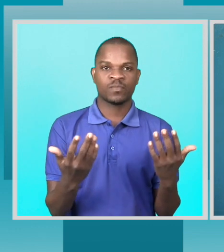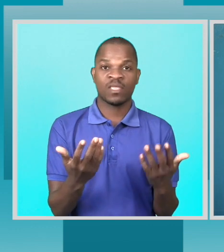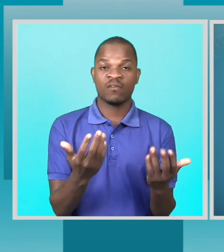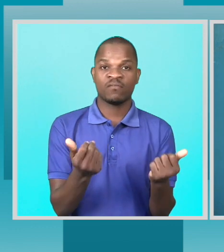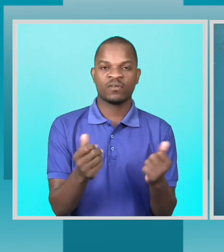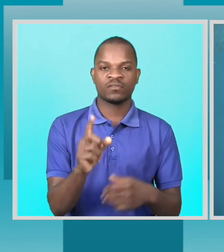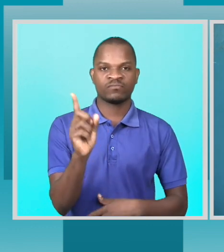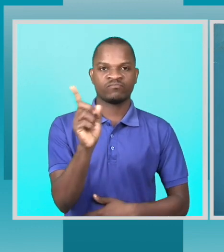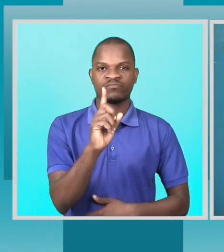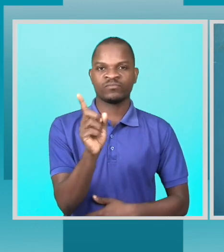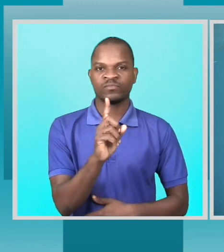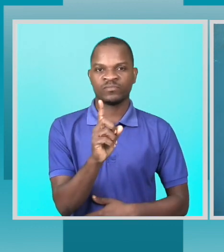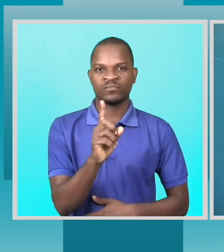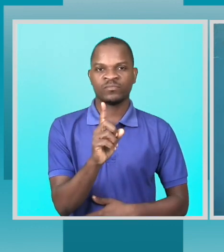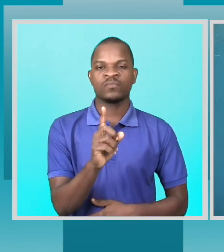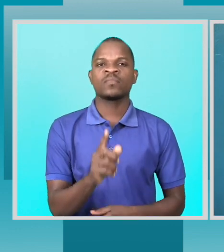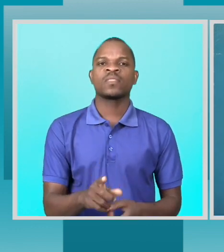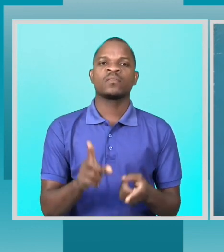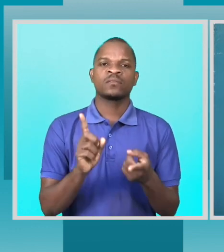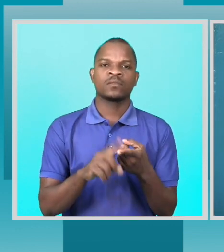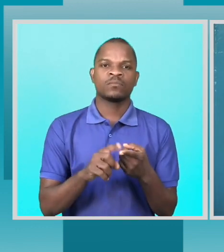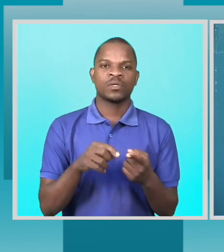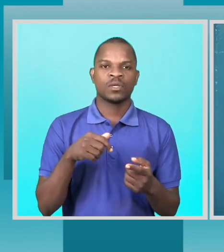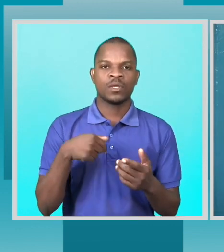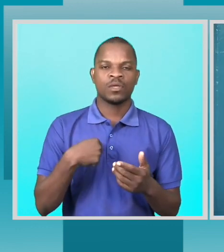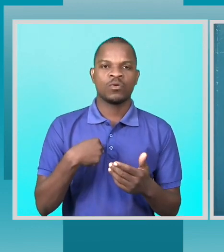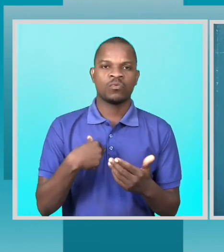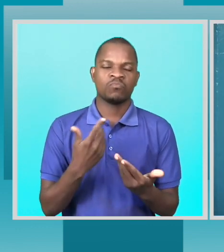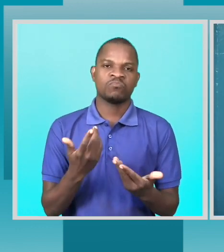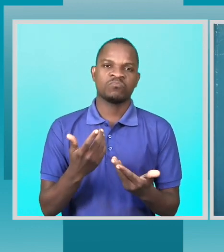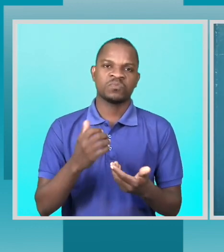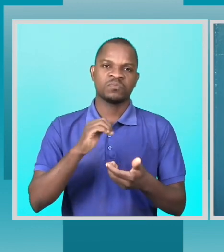Mas, não é fácil.